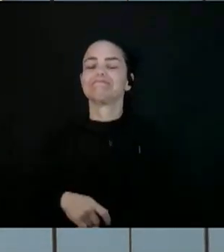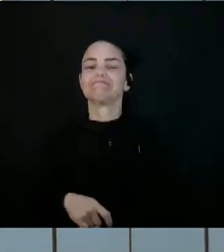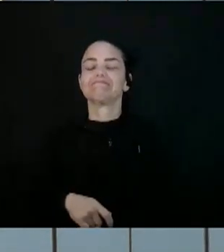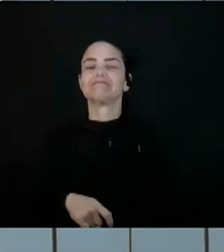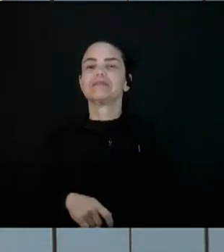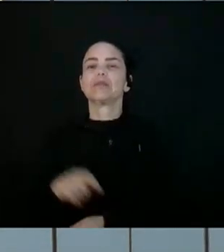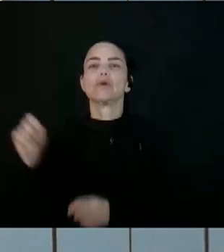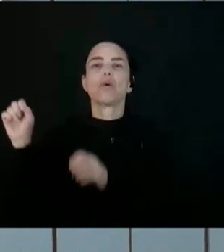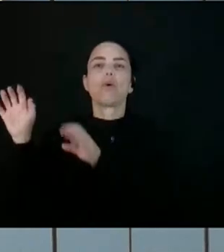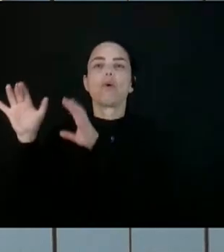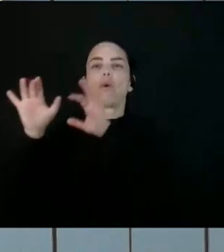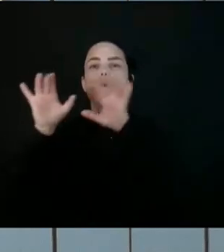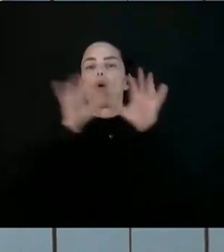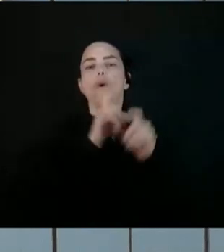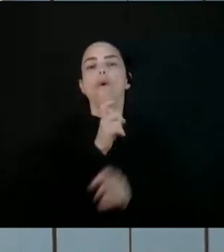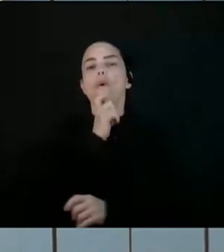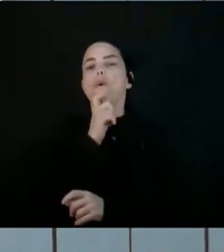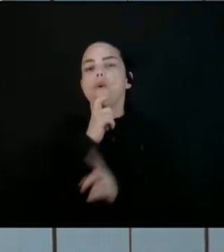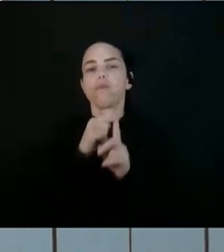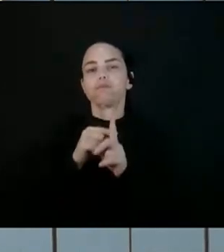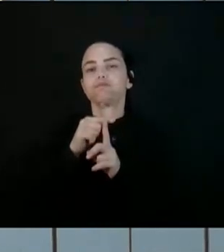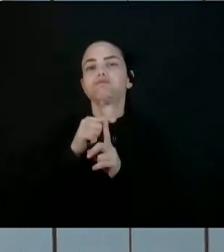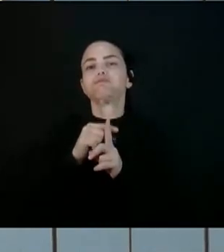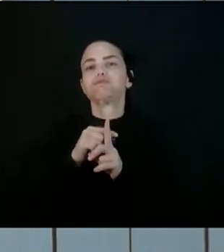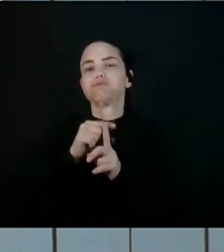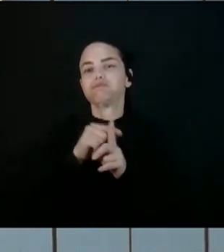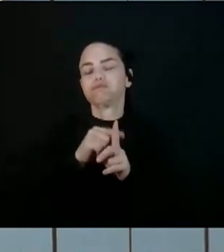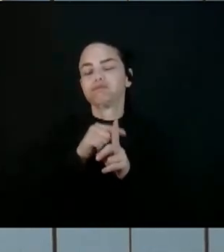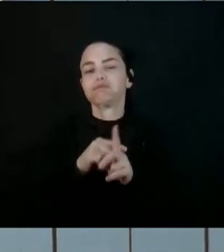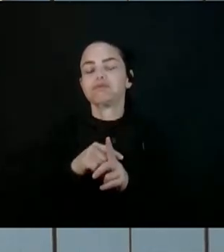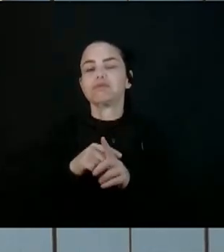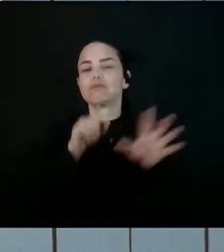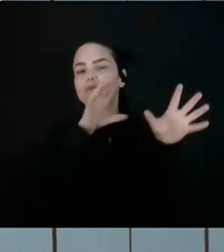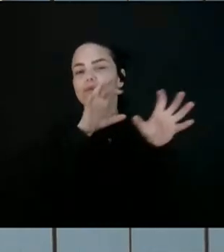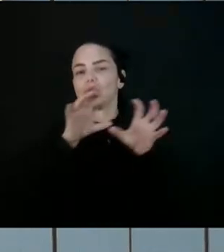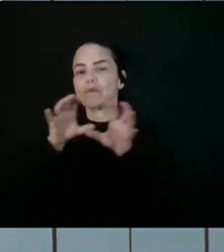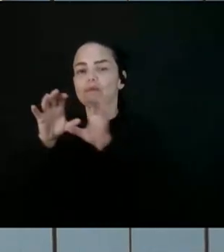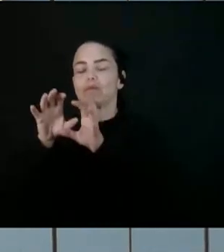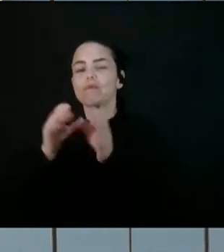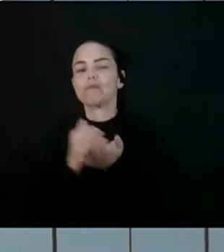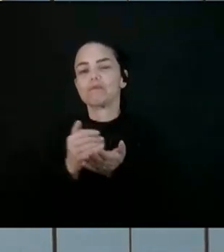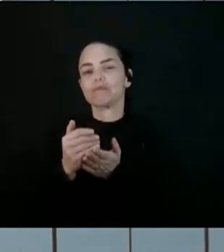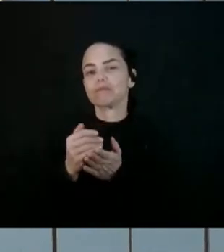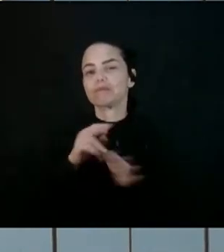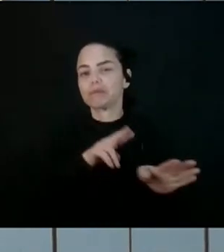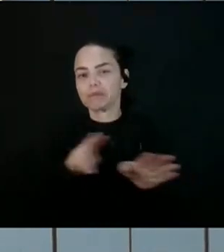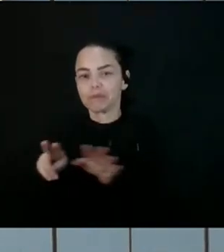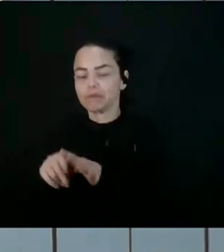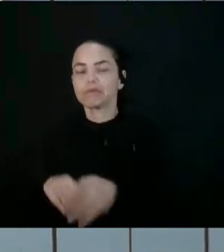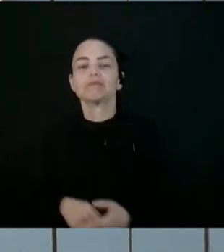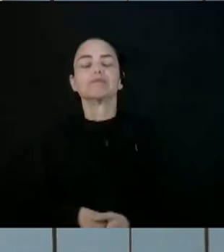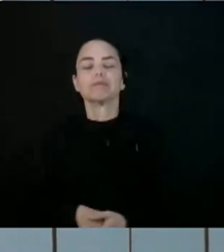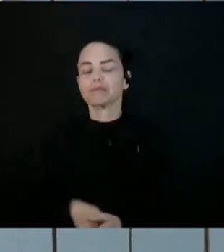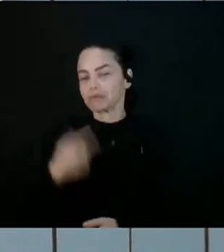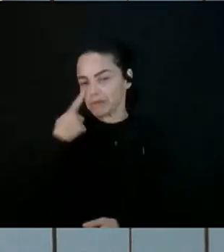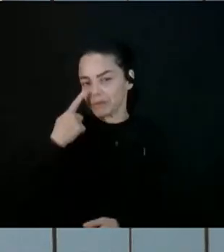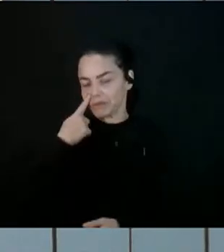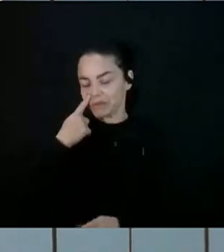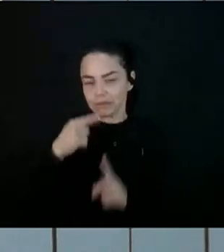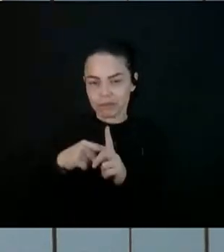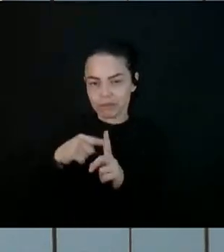origem polar após a passagem da frente fria no começo da semana. Então, olha só as temperaturas para